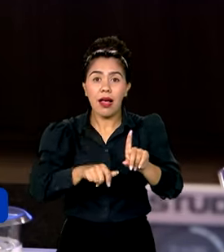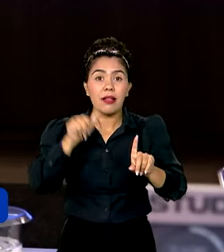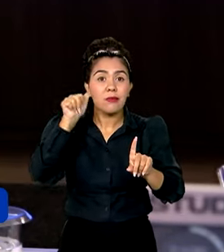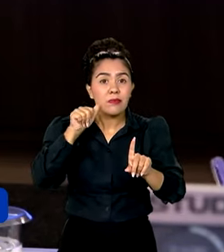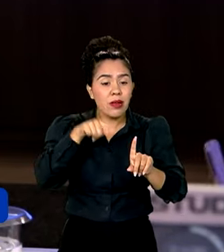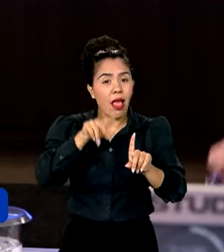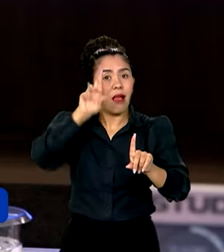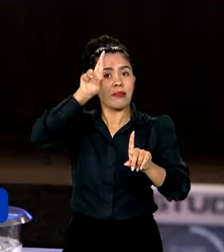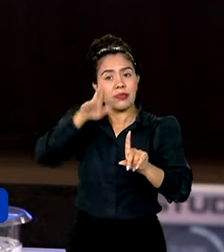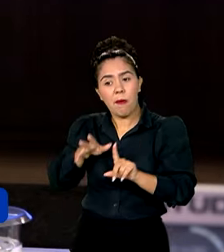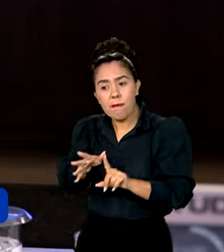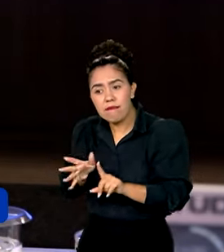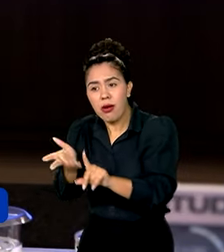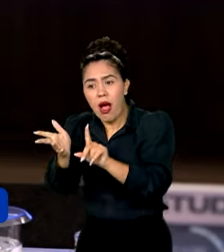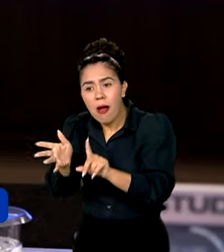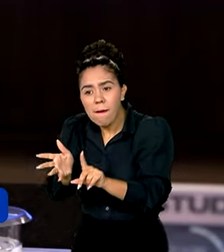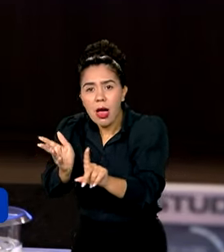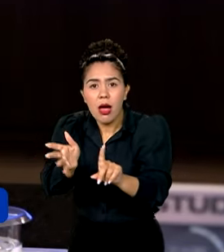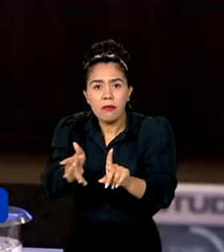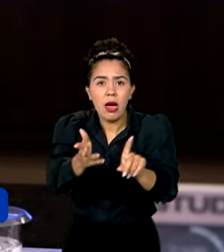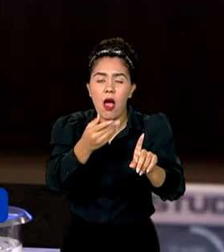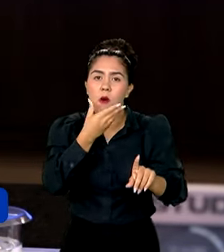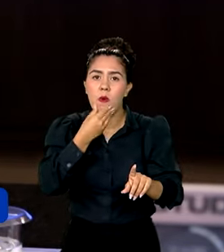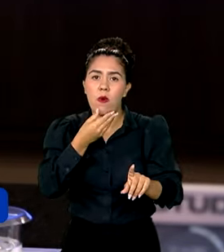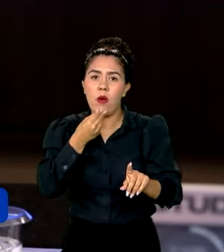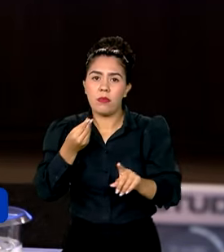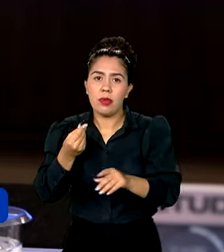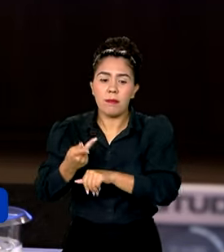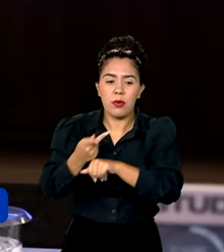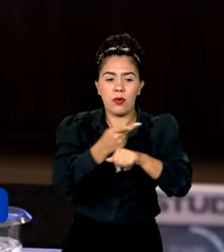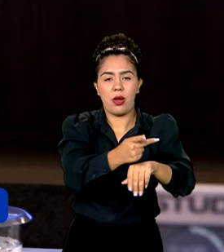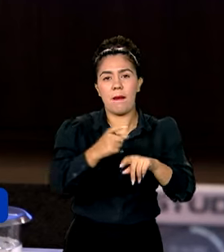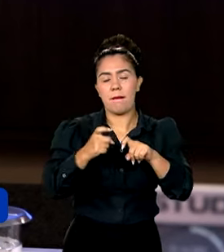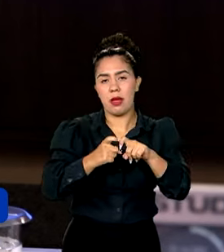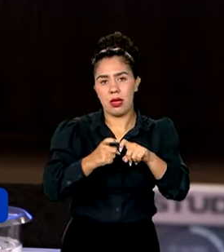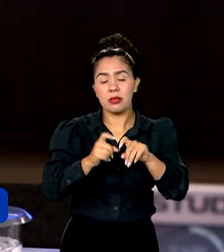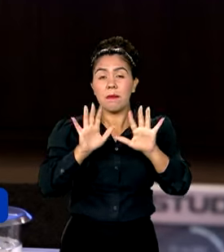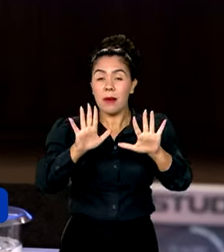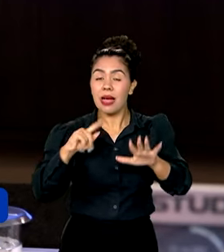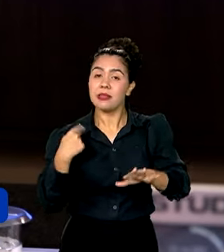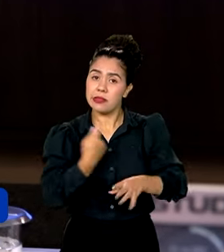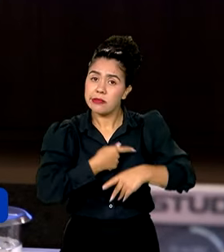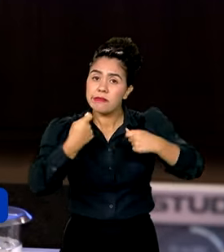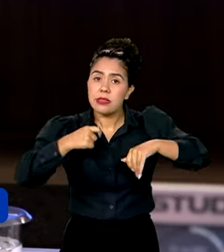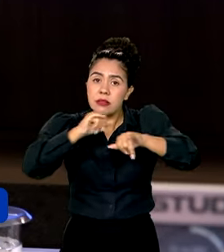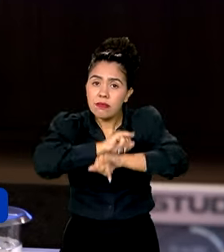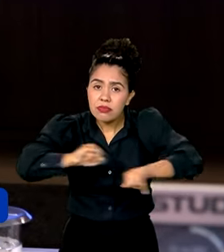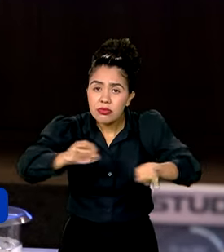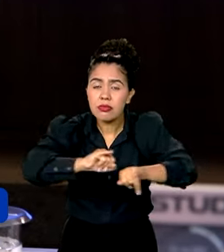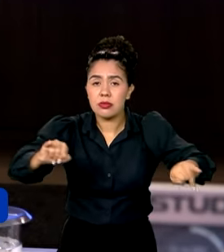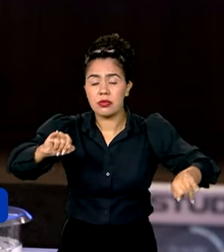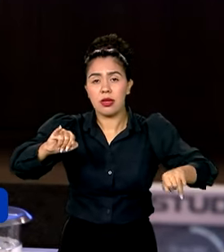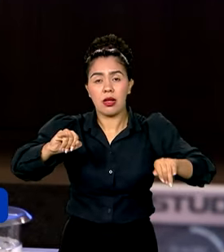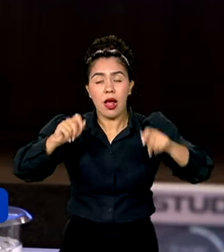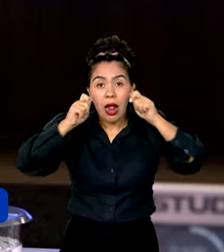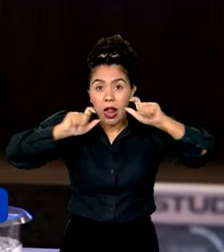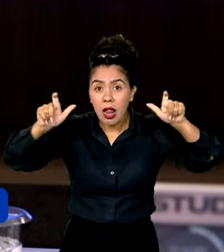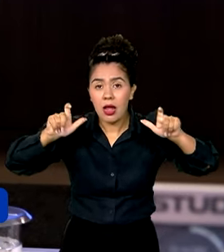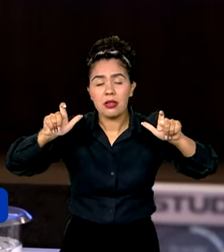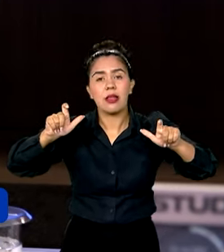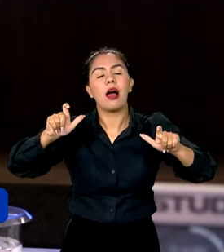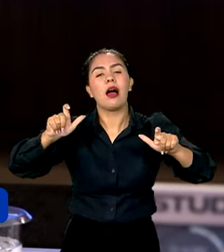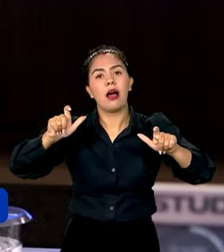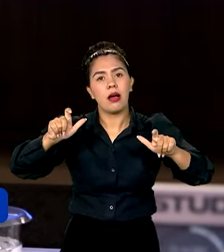promotora do Cuidado nesse sentido Mas precisamos eh alertar né a todos os homens da importância